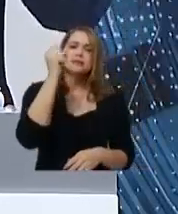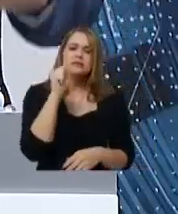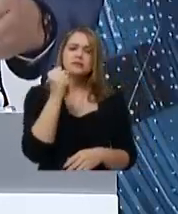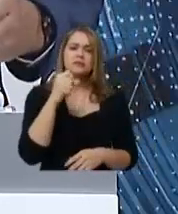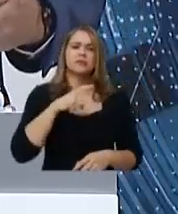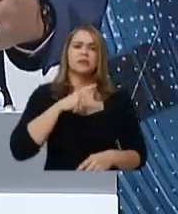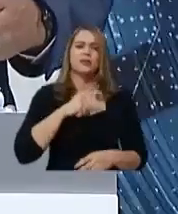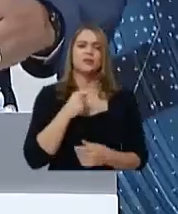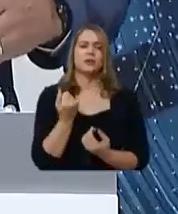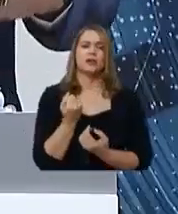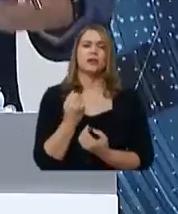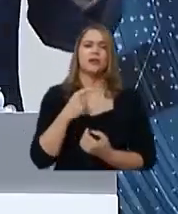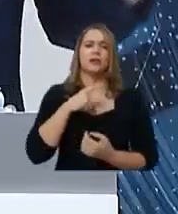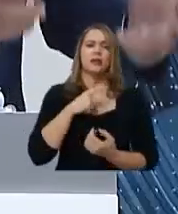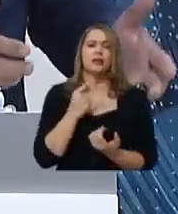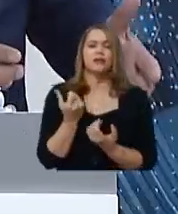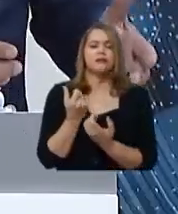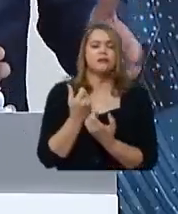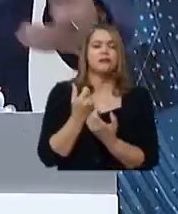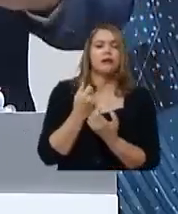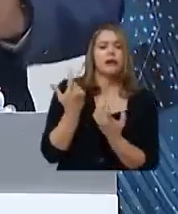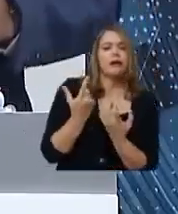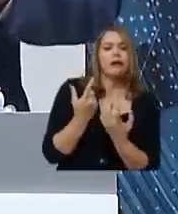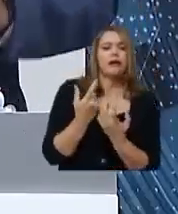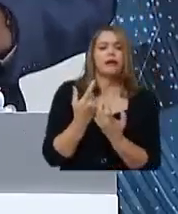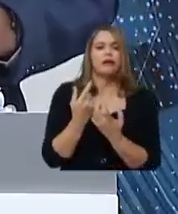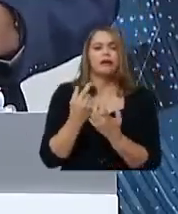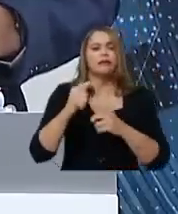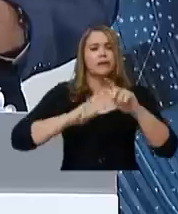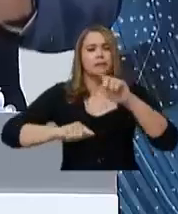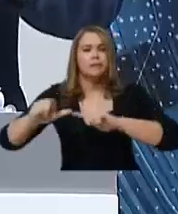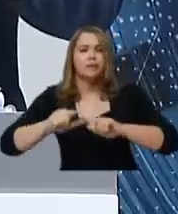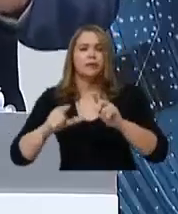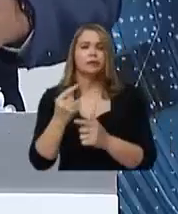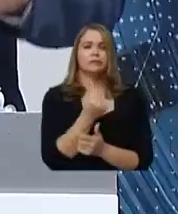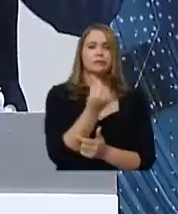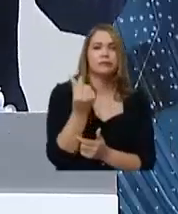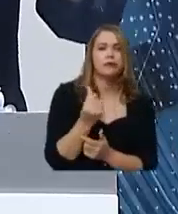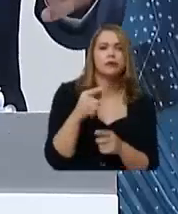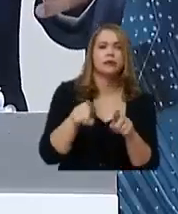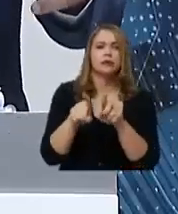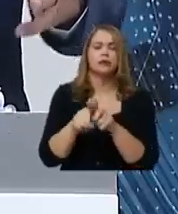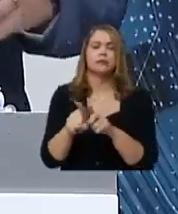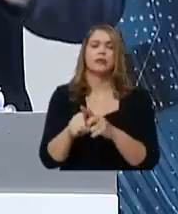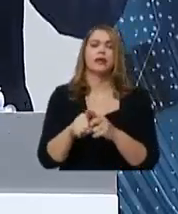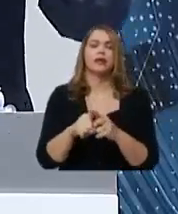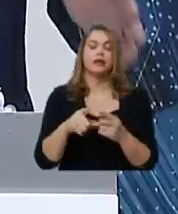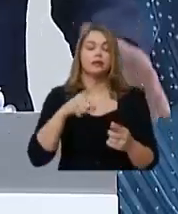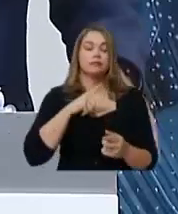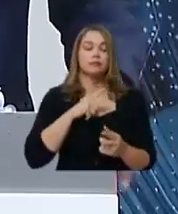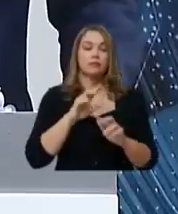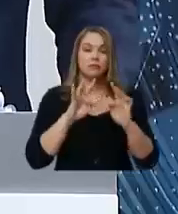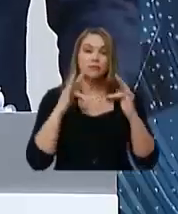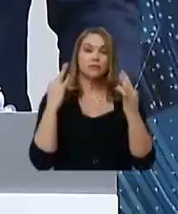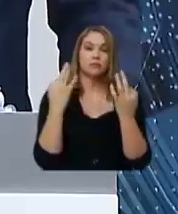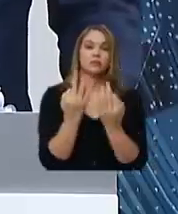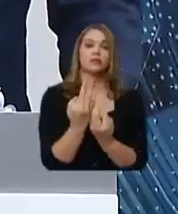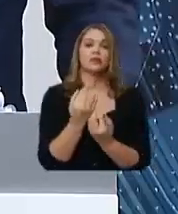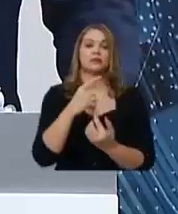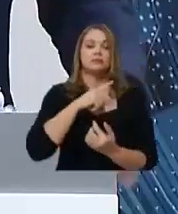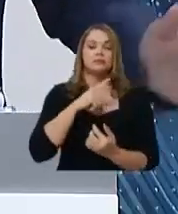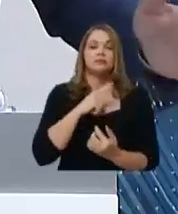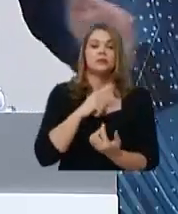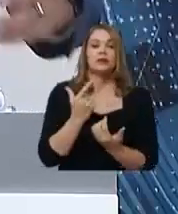devolver o sergipanos a riqueza do estado que hoje se concentra nas mãos de algumas famílias como forma de